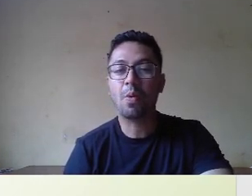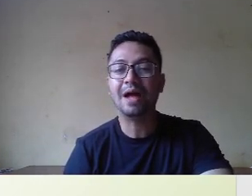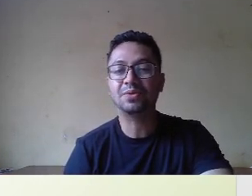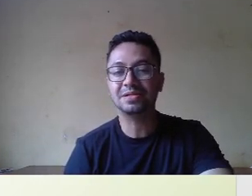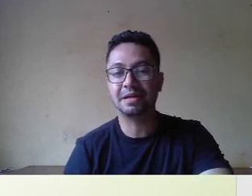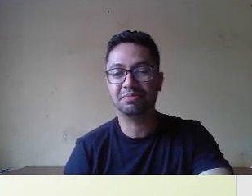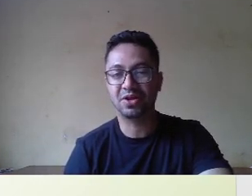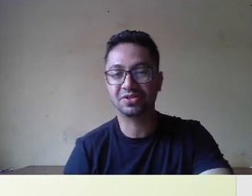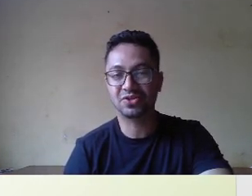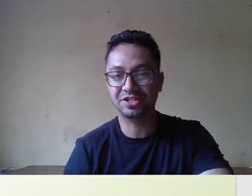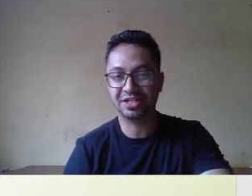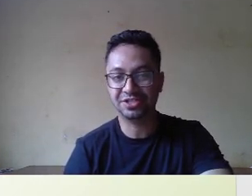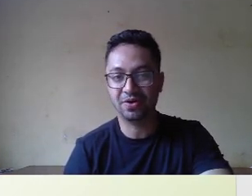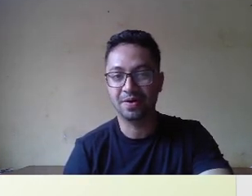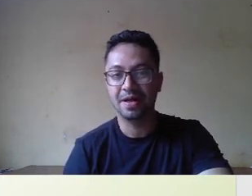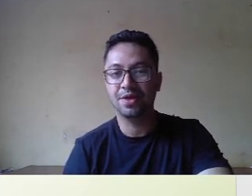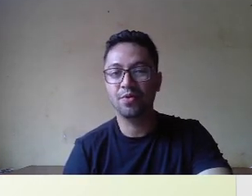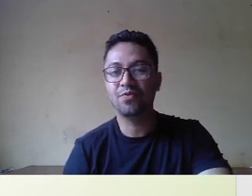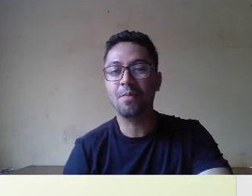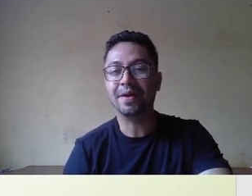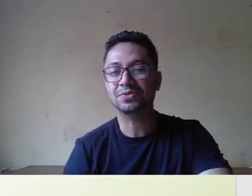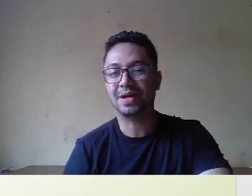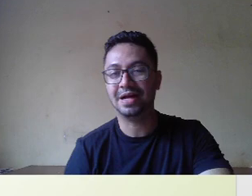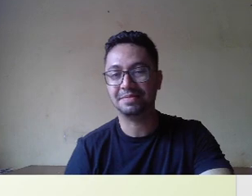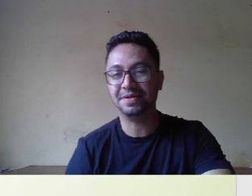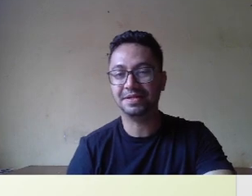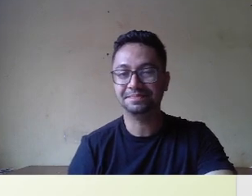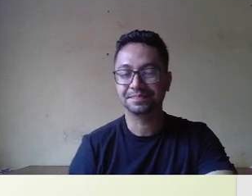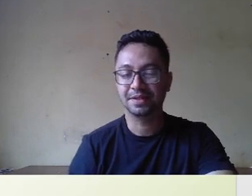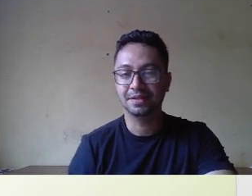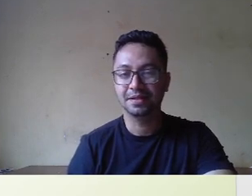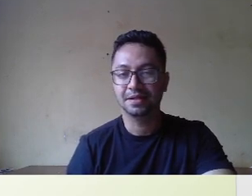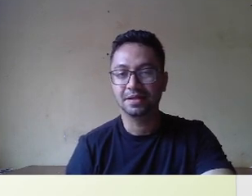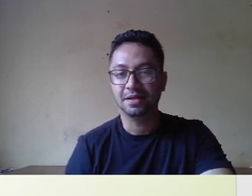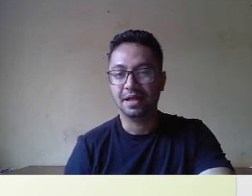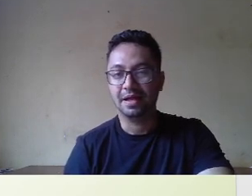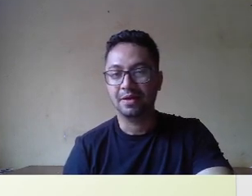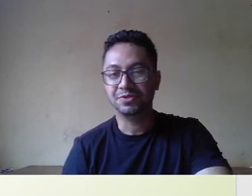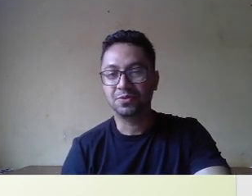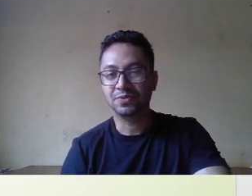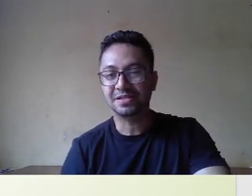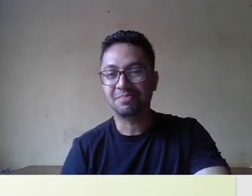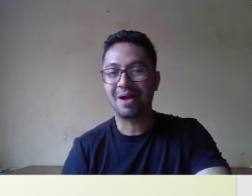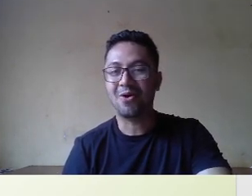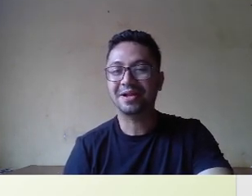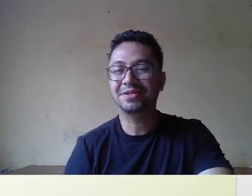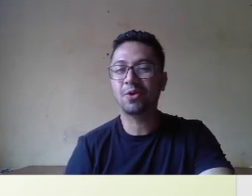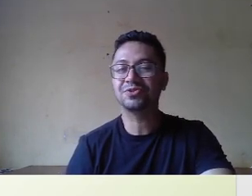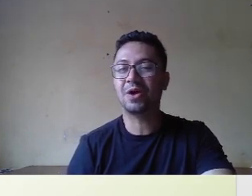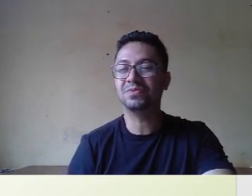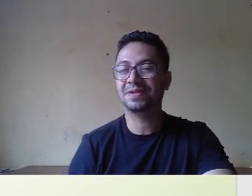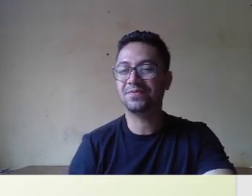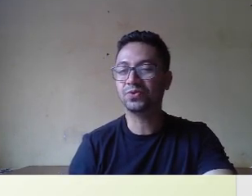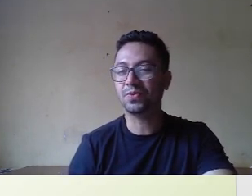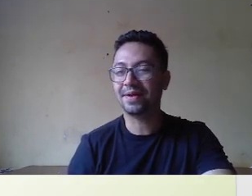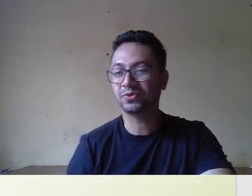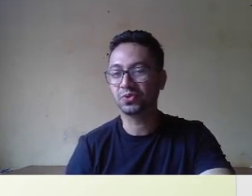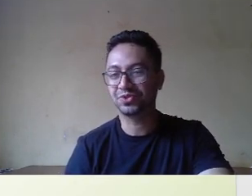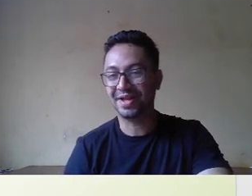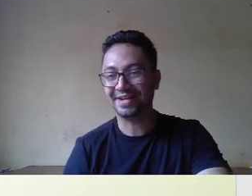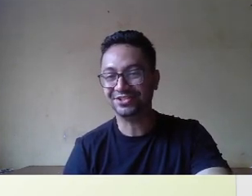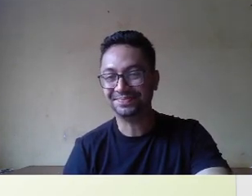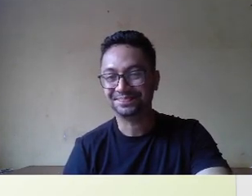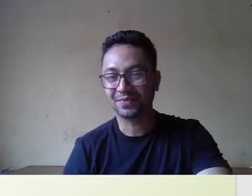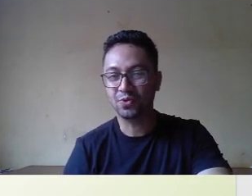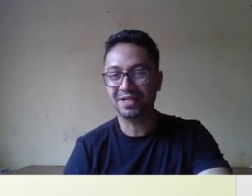tem aqui 4 exemplos. Olha só, gente, ó. Eu vou para a sua casa amanhã. O segundo exemplo, agora que eu já almocei, vou tomar um